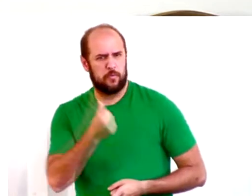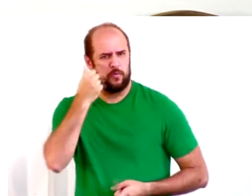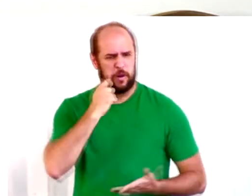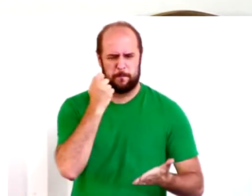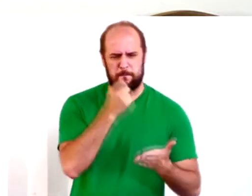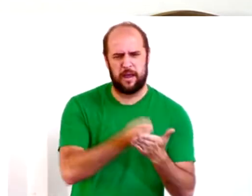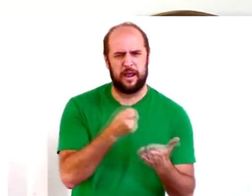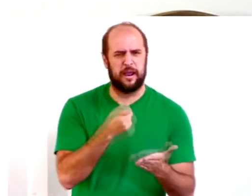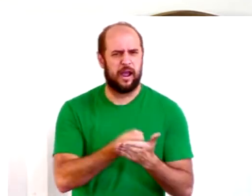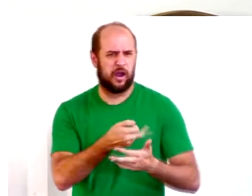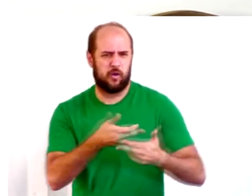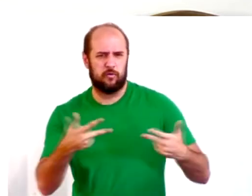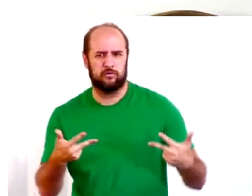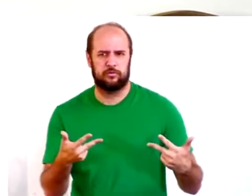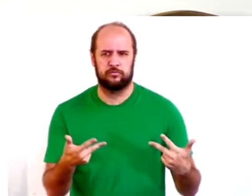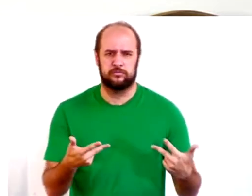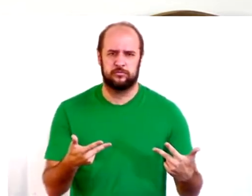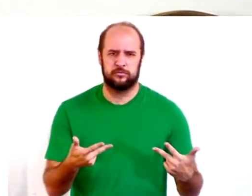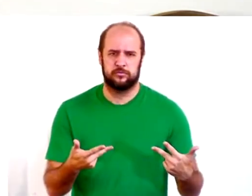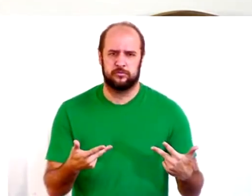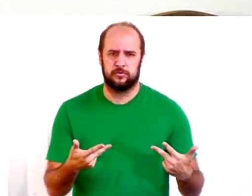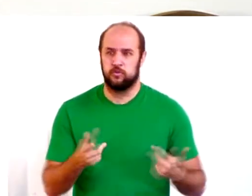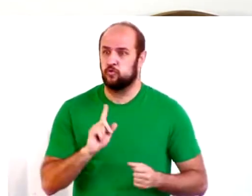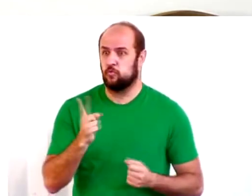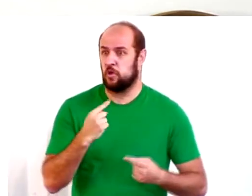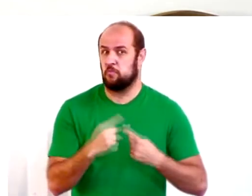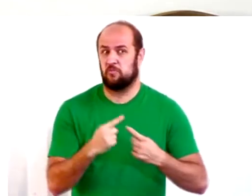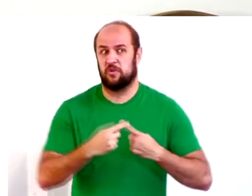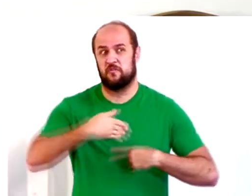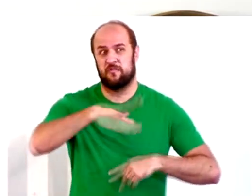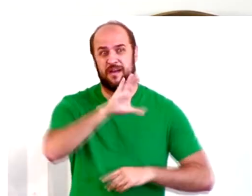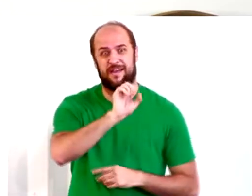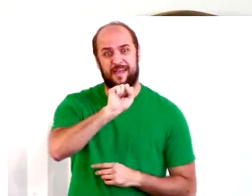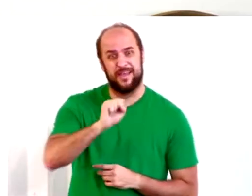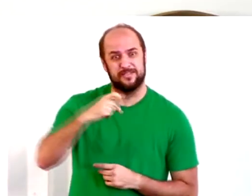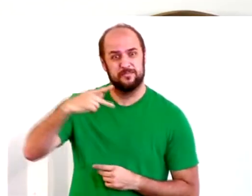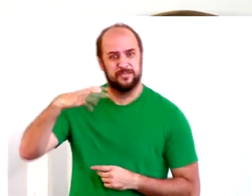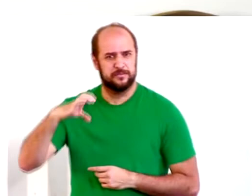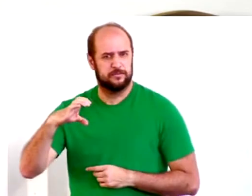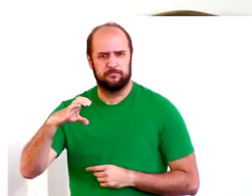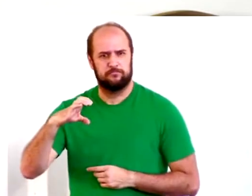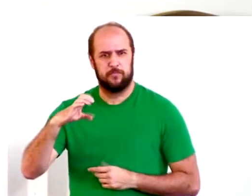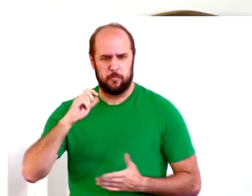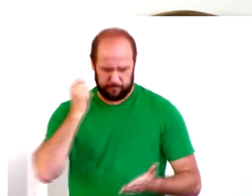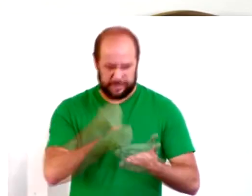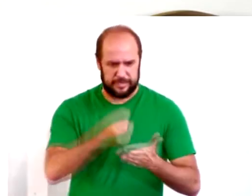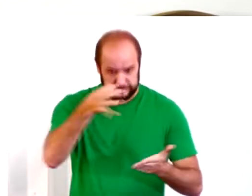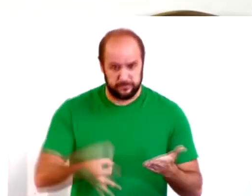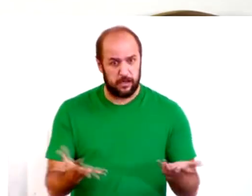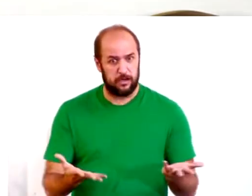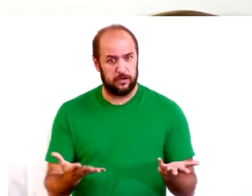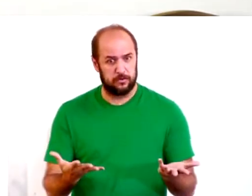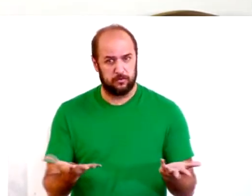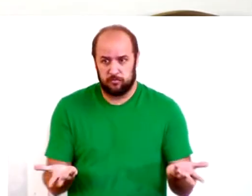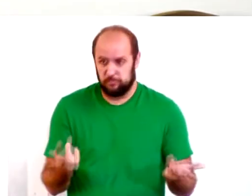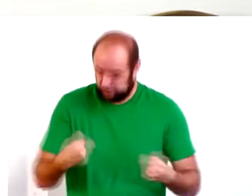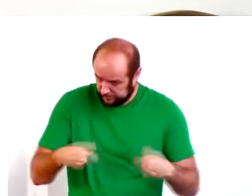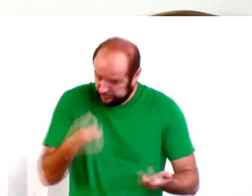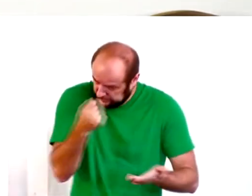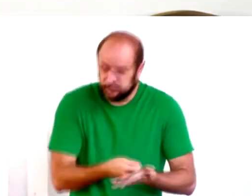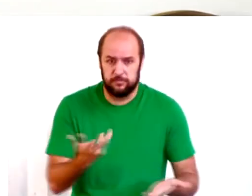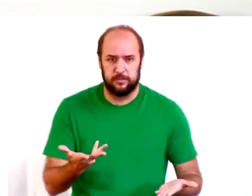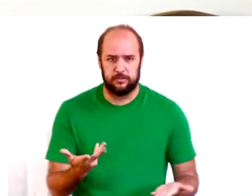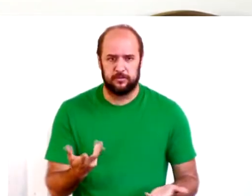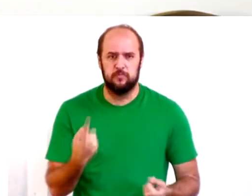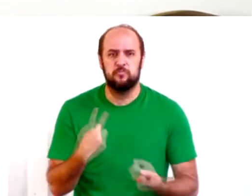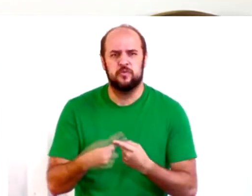suas contas? Não é porque se não pagar a gente vai para o SPC, é porque é certo pagar. Por que é que nós vivemos dentro de